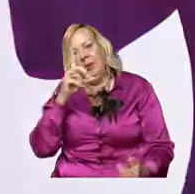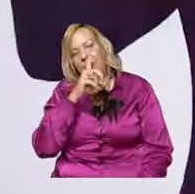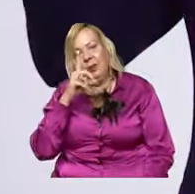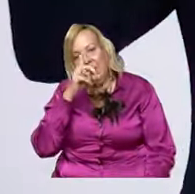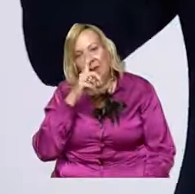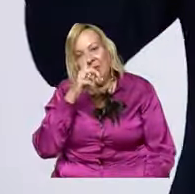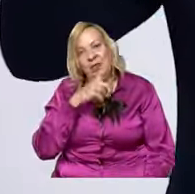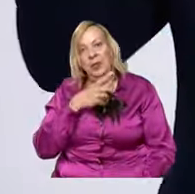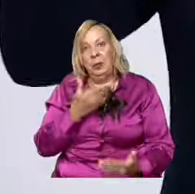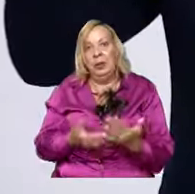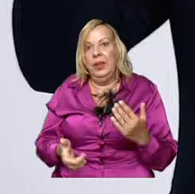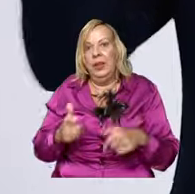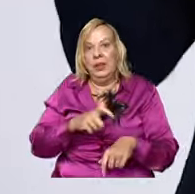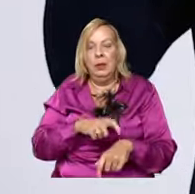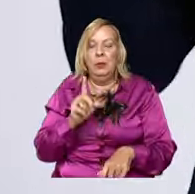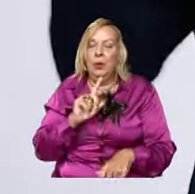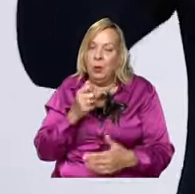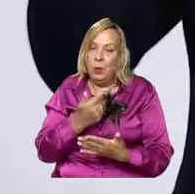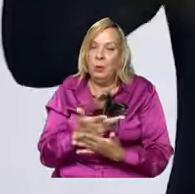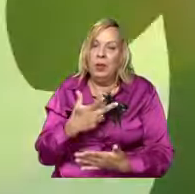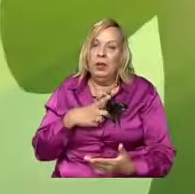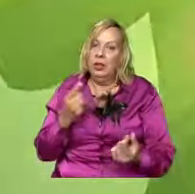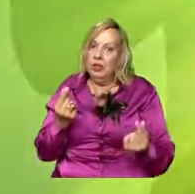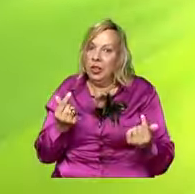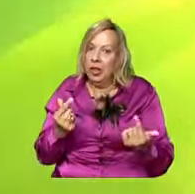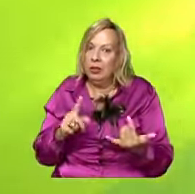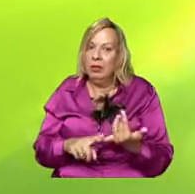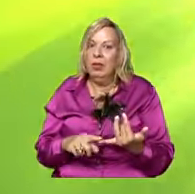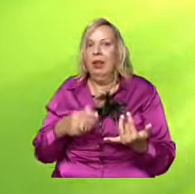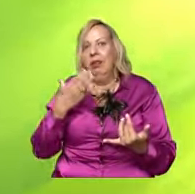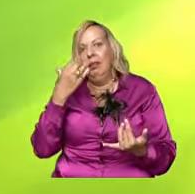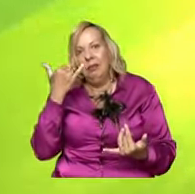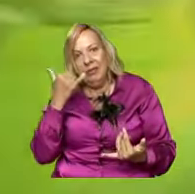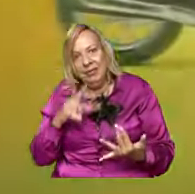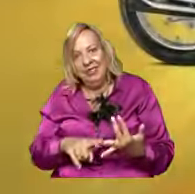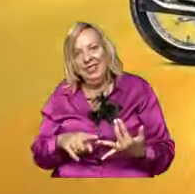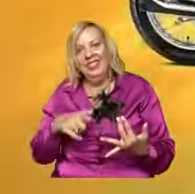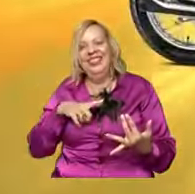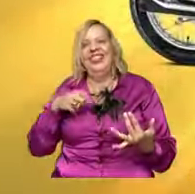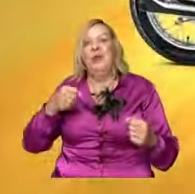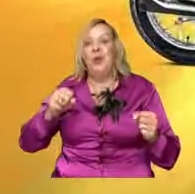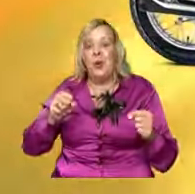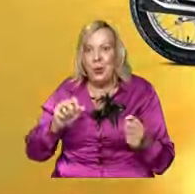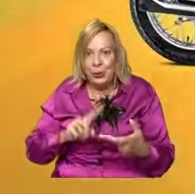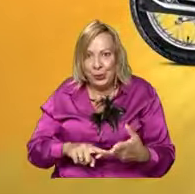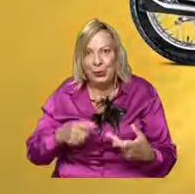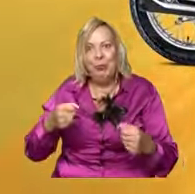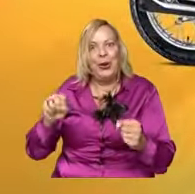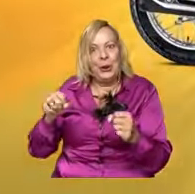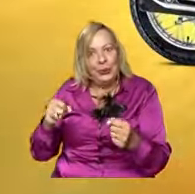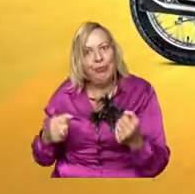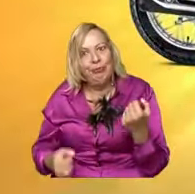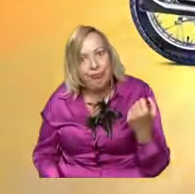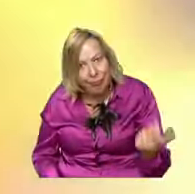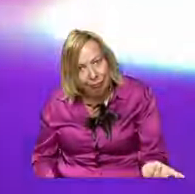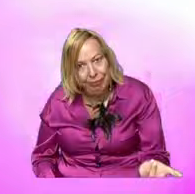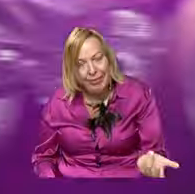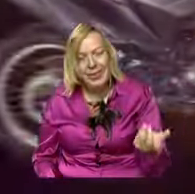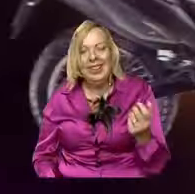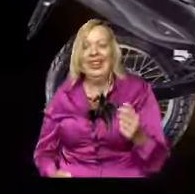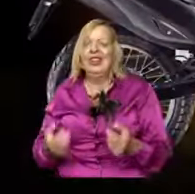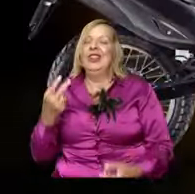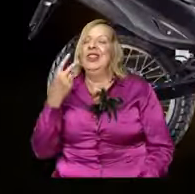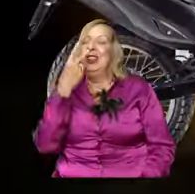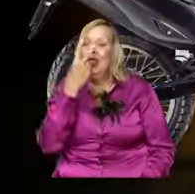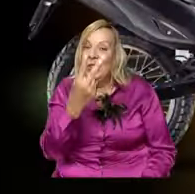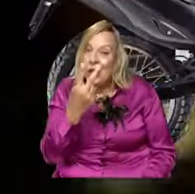premiação imperdível. Prêmios em dinheiro de 500 e de 1.000 reais. Um iPhone 15 no primeiro prêmio. Uma Honda Pop no segundo, Honda Start no terceiro. E essa dupla